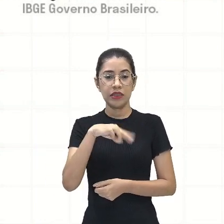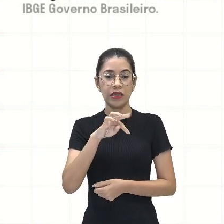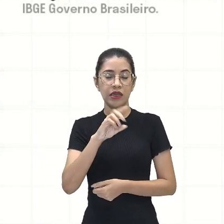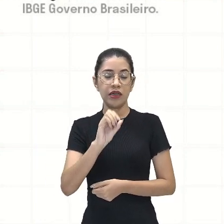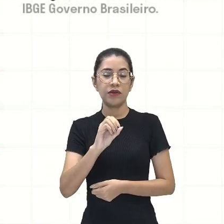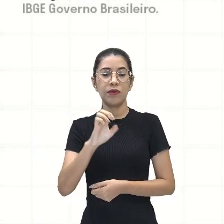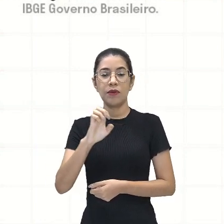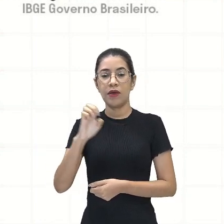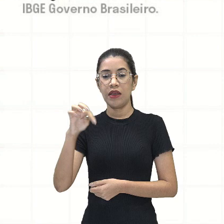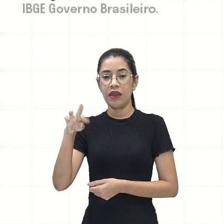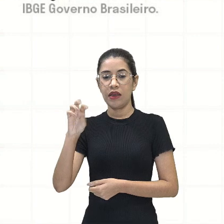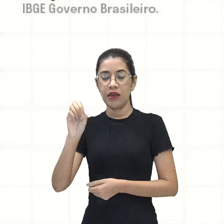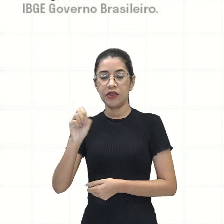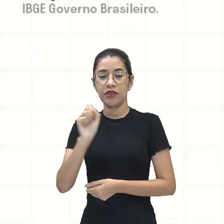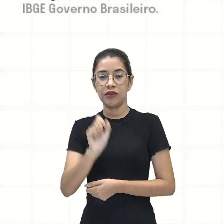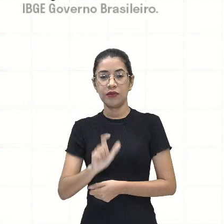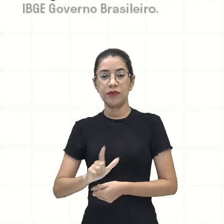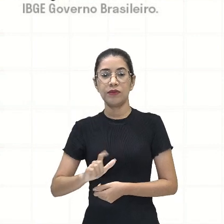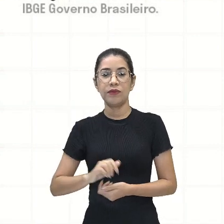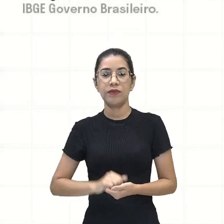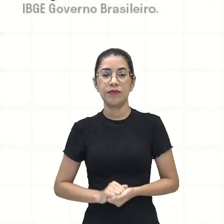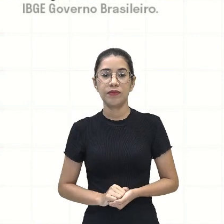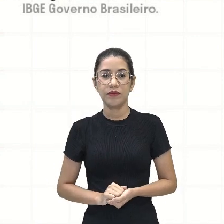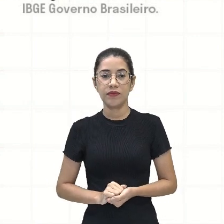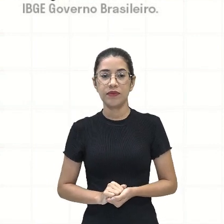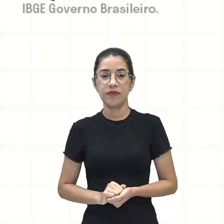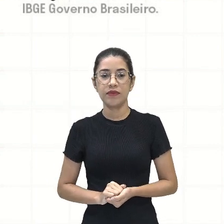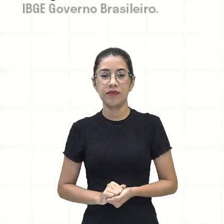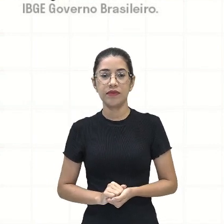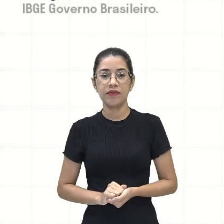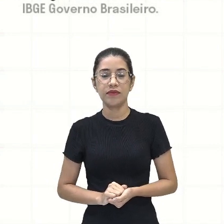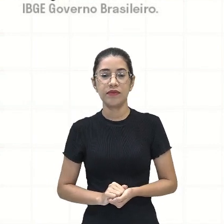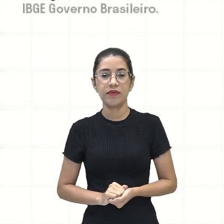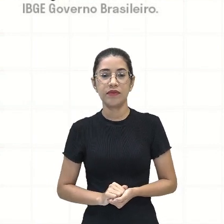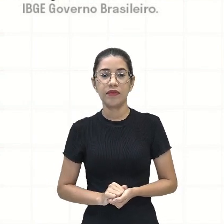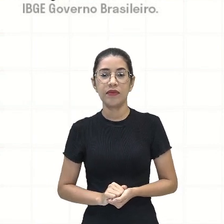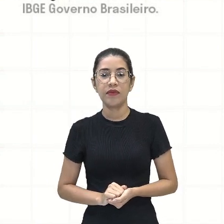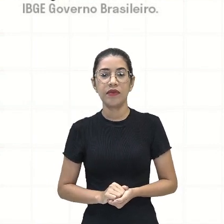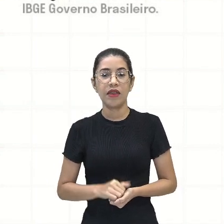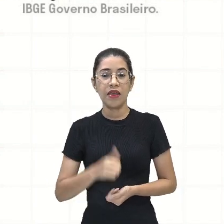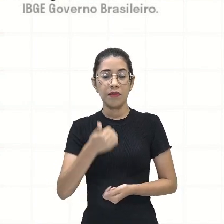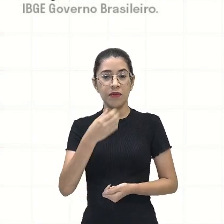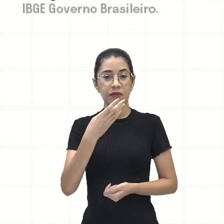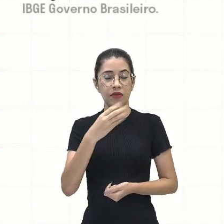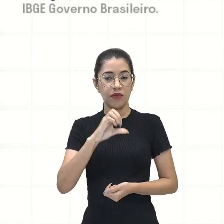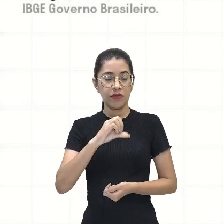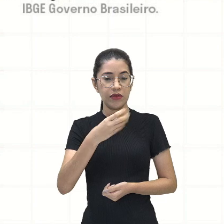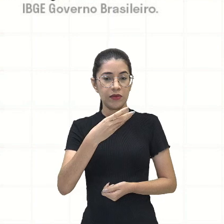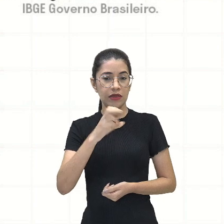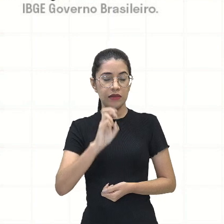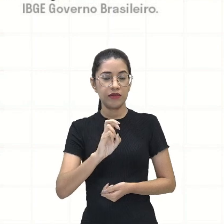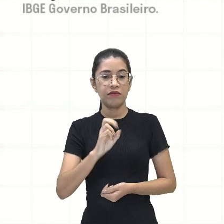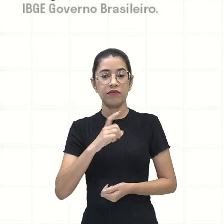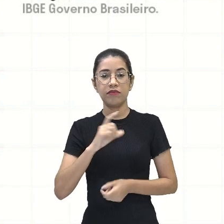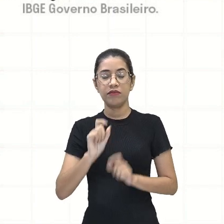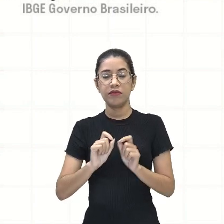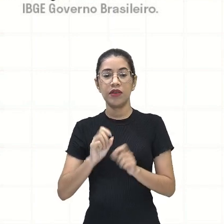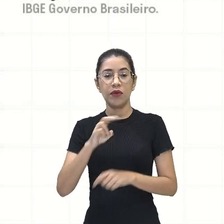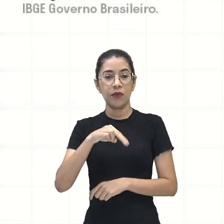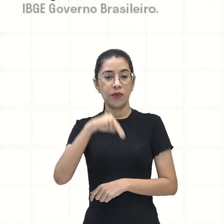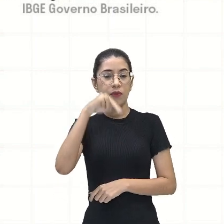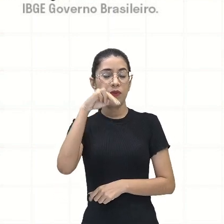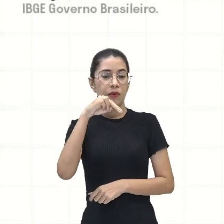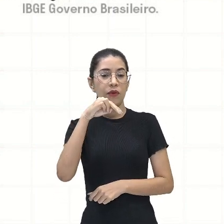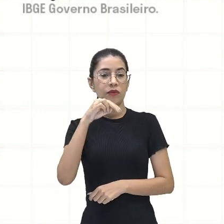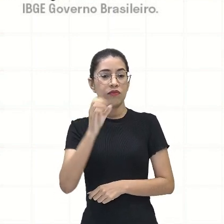este e região sul, né? Então, nós temos aí 4 regiões. Aqui em 45, olha, a gente tem aqui a região norte com uma